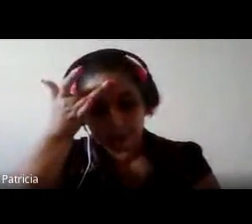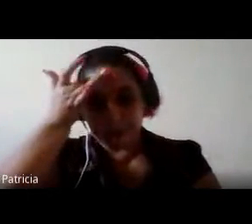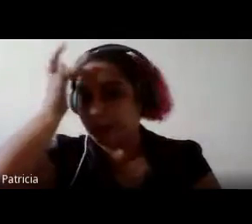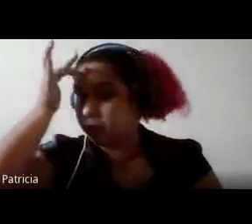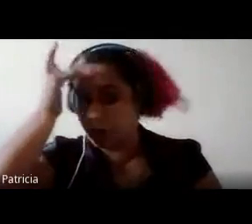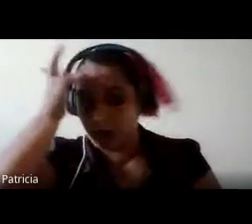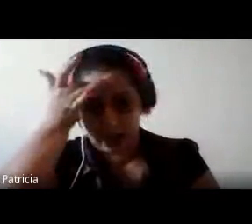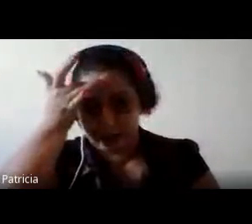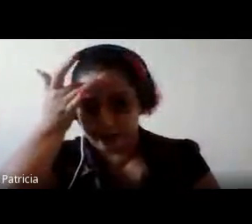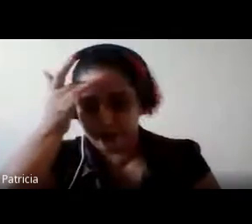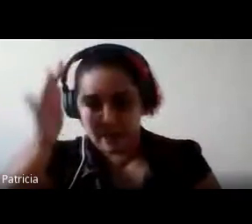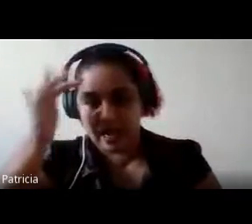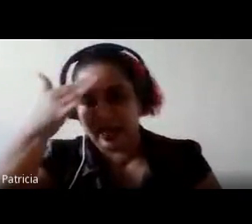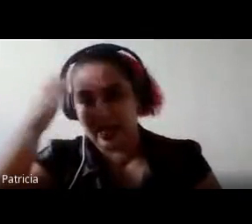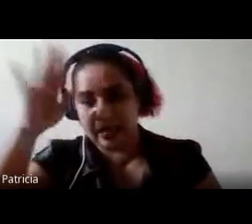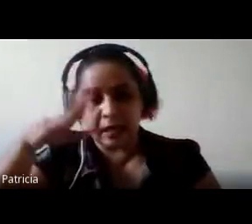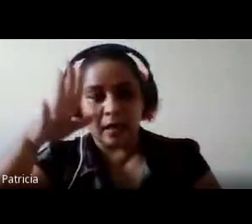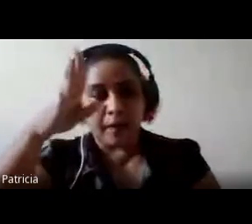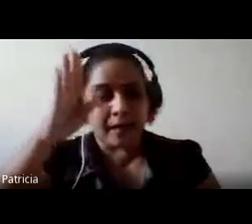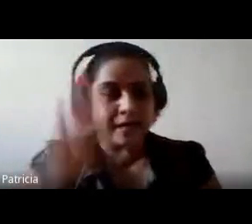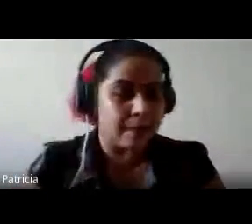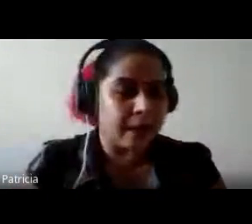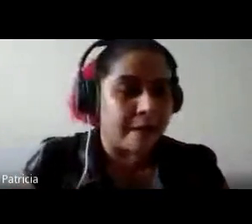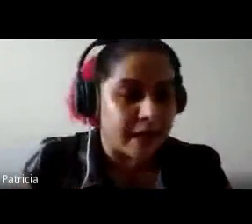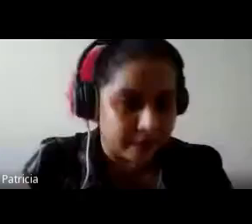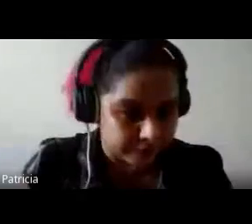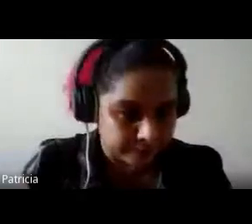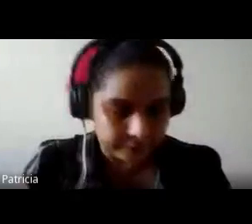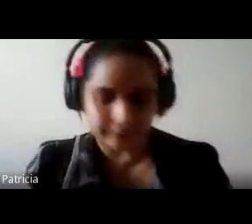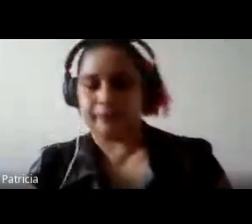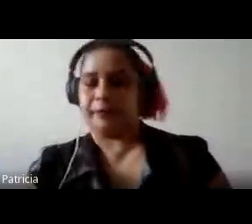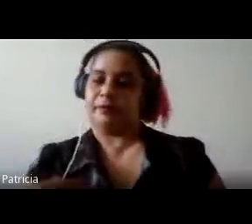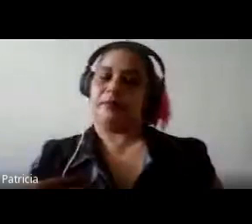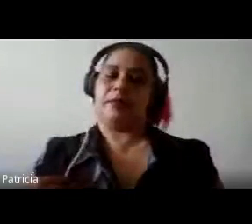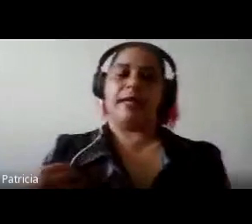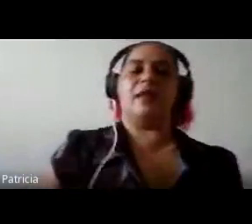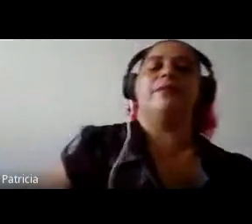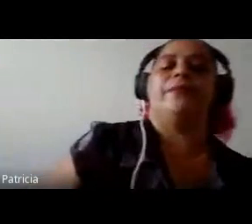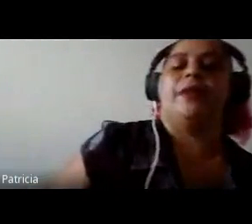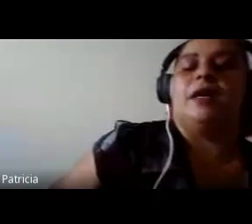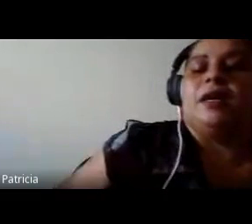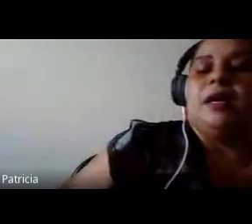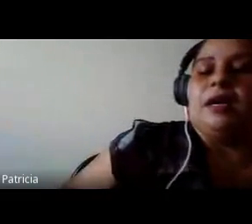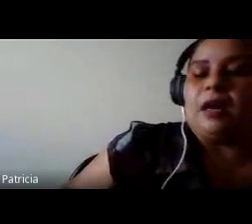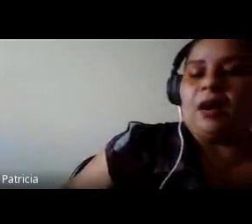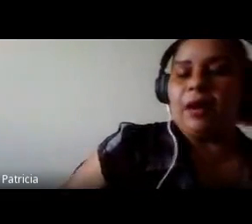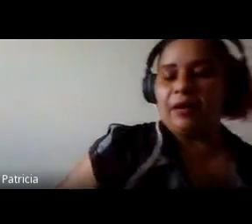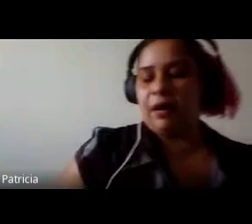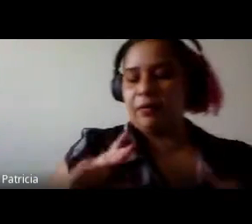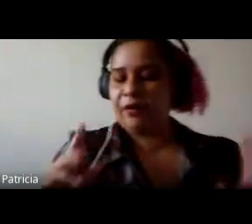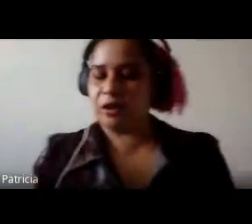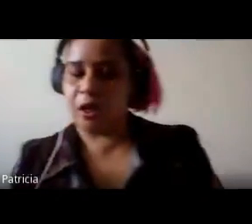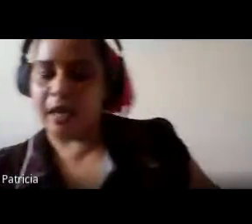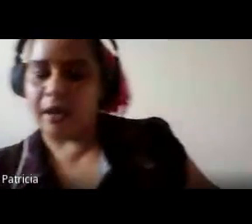memoriza para não trocar. Aquele ali, para sempre, amém. Certo?